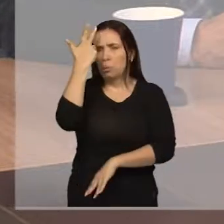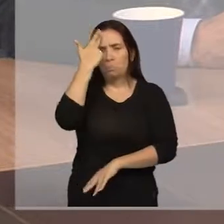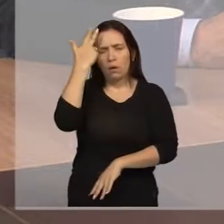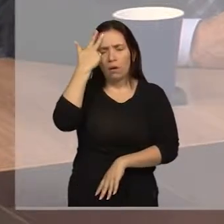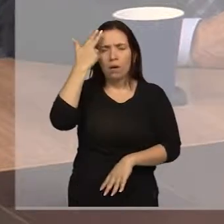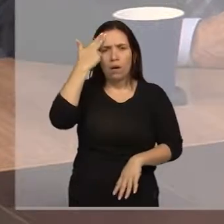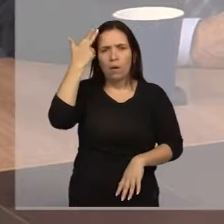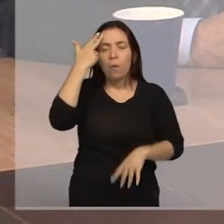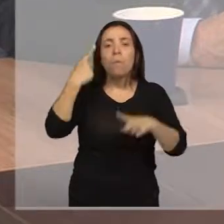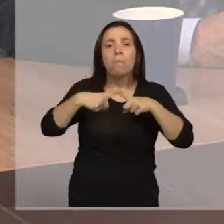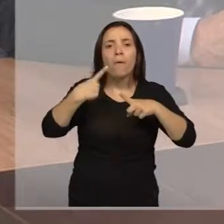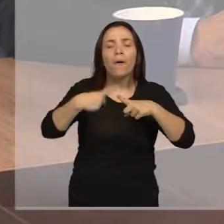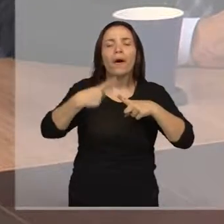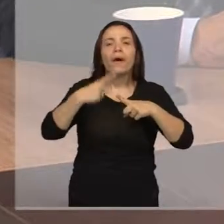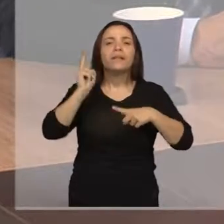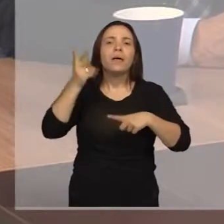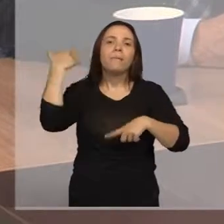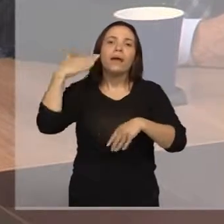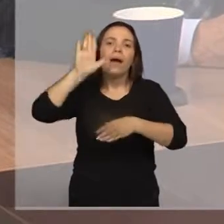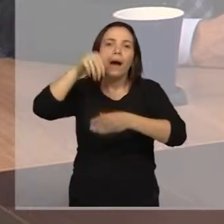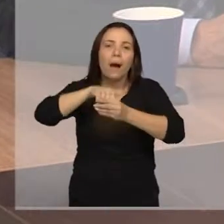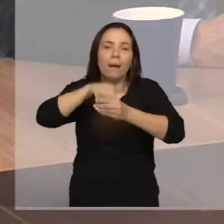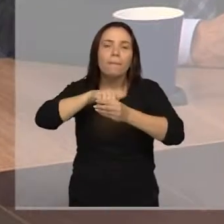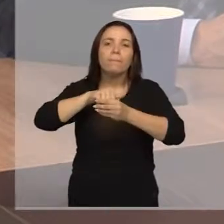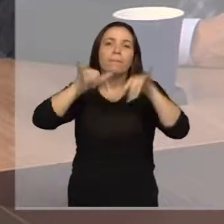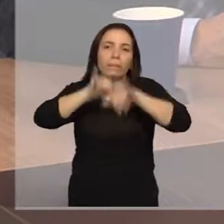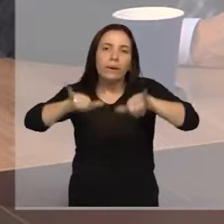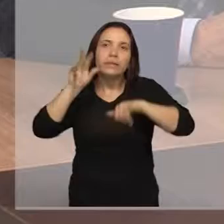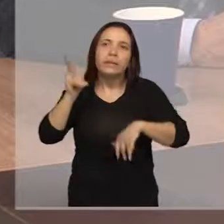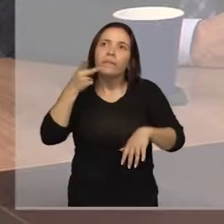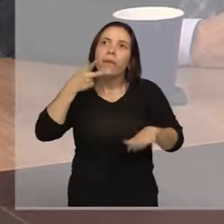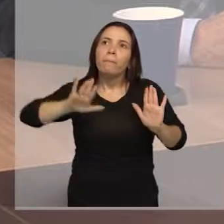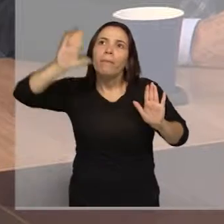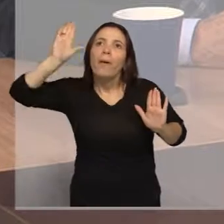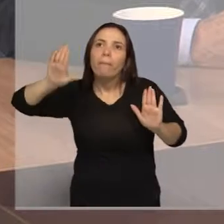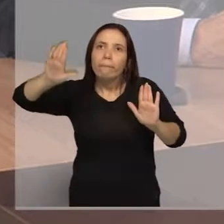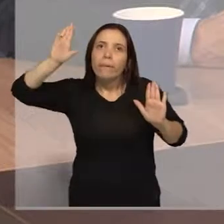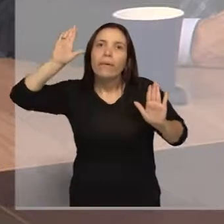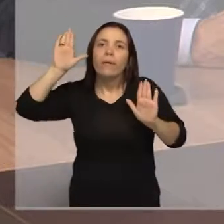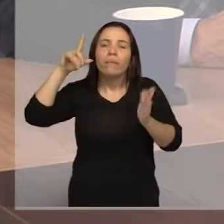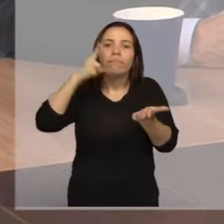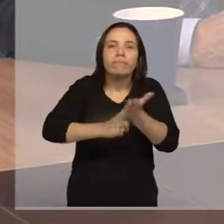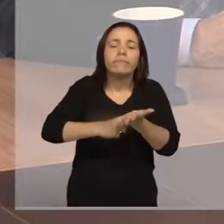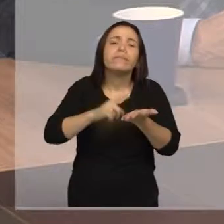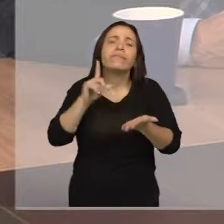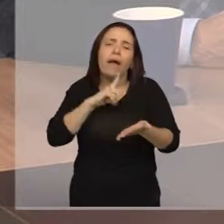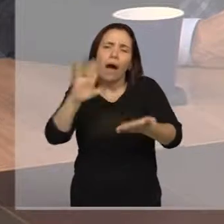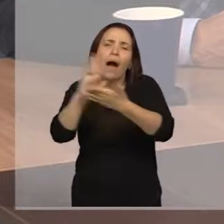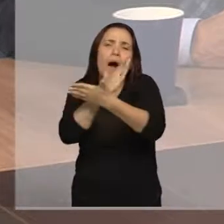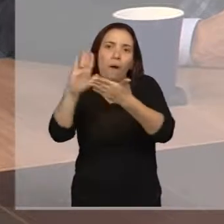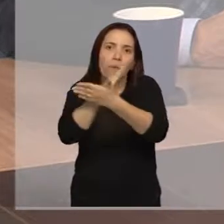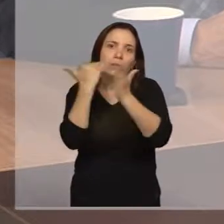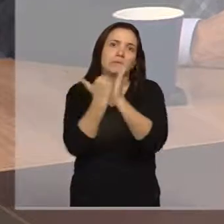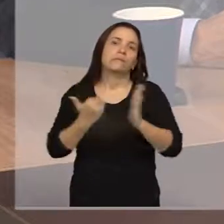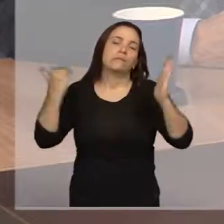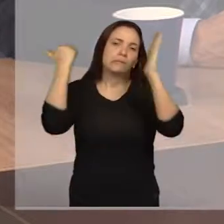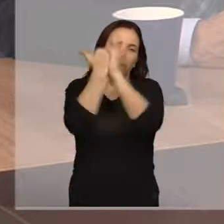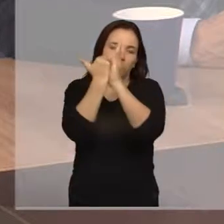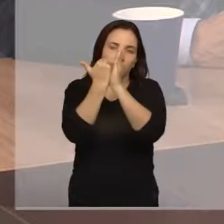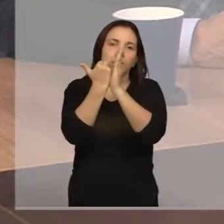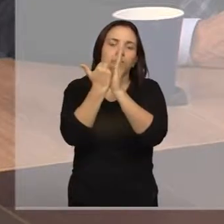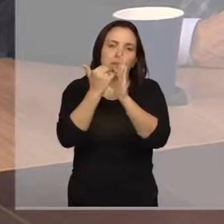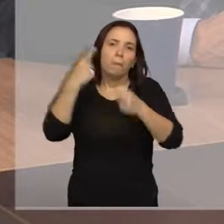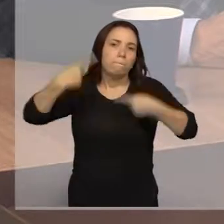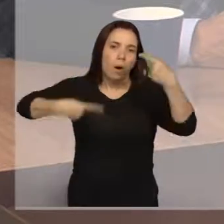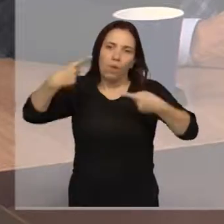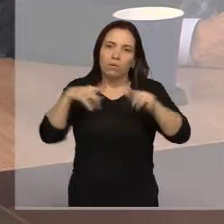porque na campanha se faz promessas para além do necessário, né? É difícil você extrair a demagogia da política, né? Então,